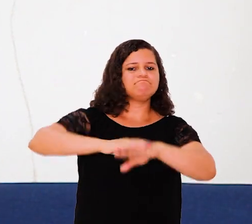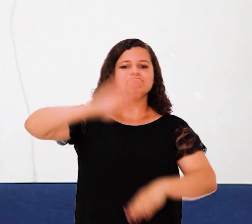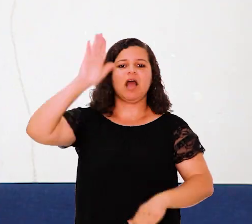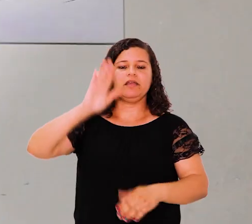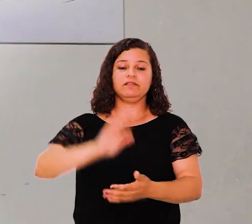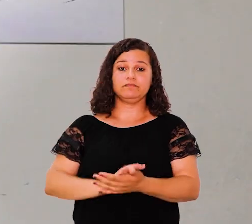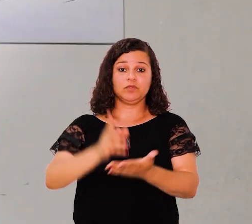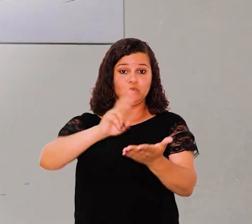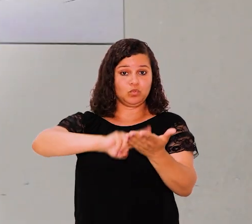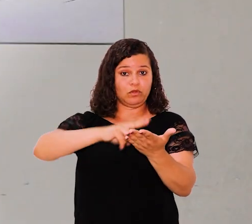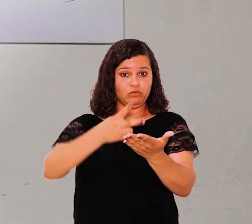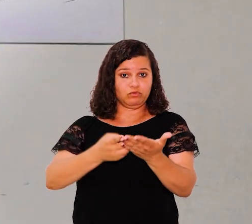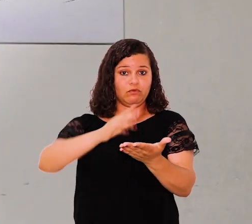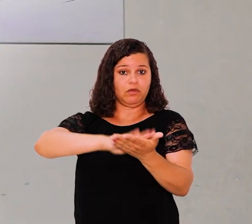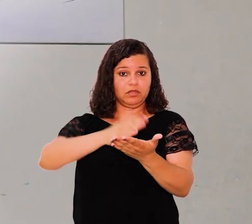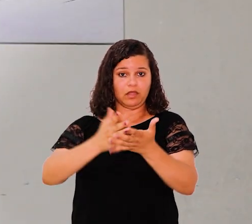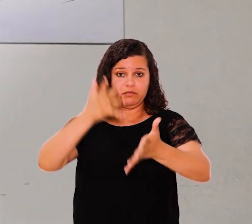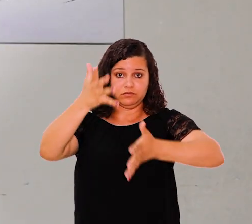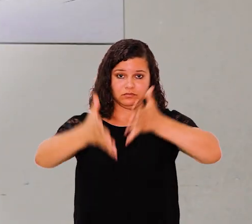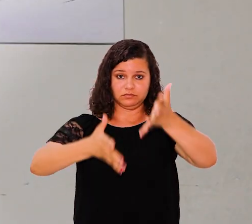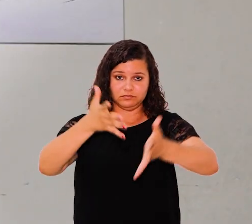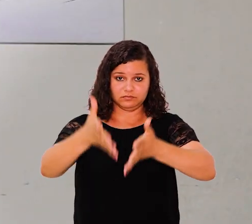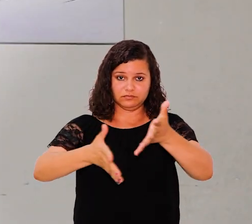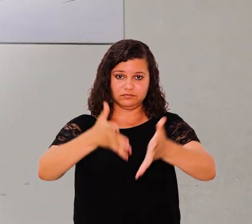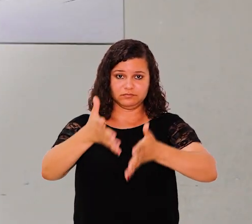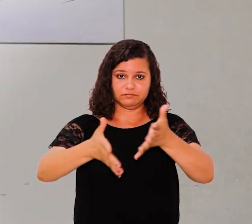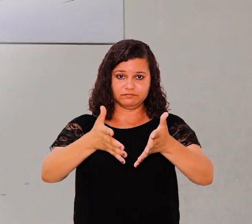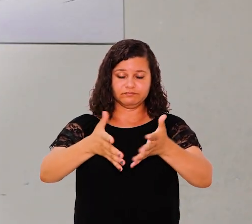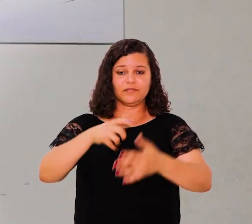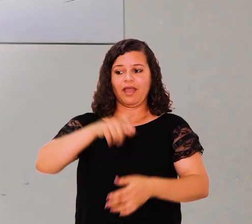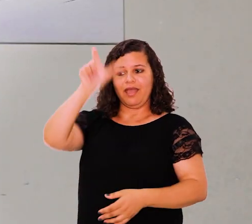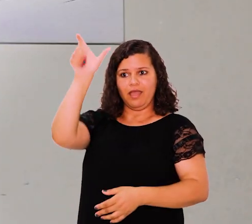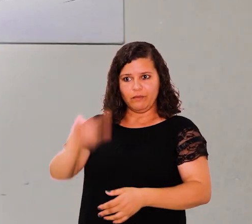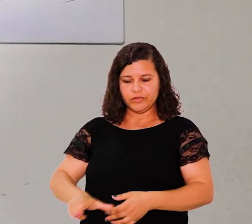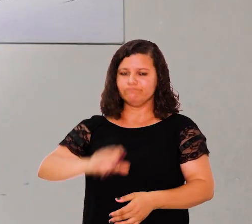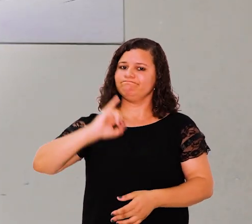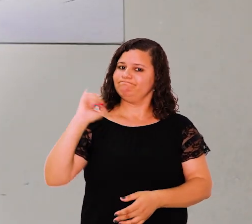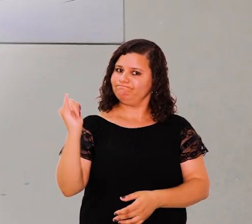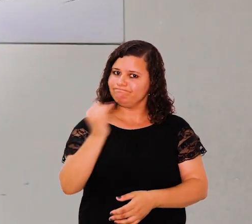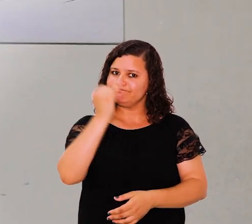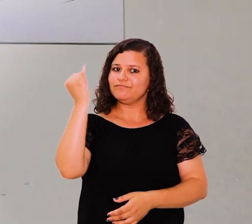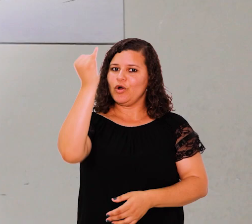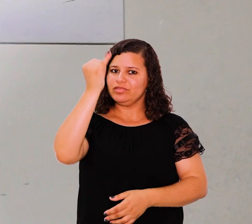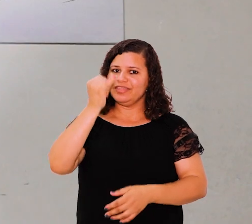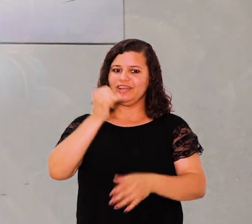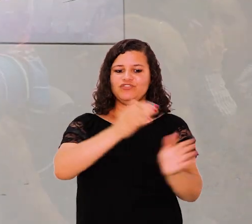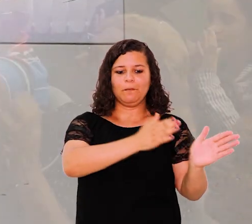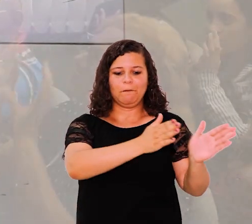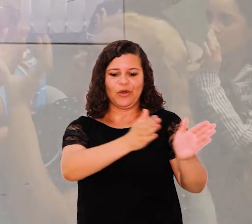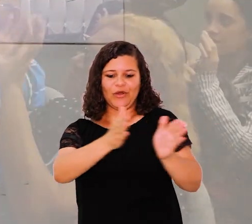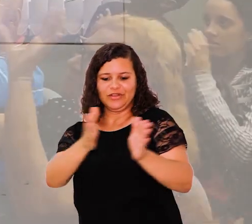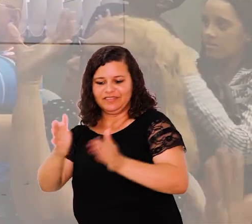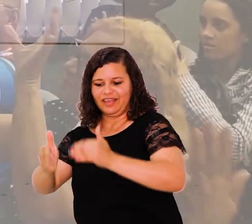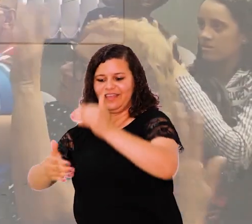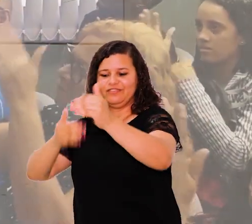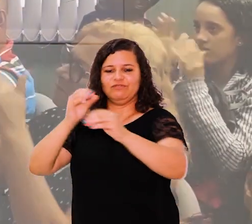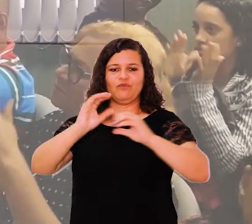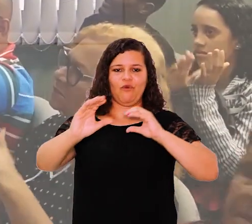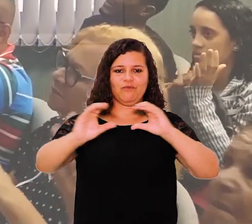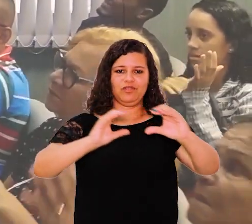muito mais. O tradutor e intérprete de língua de sinais é uma figura importante no processo